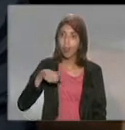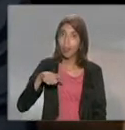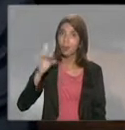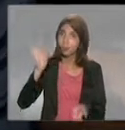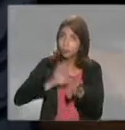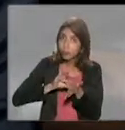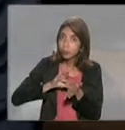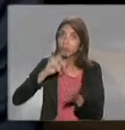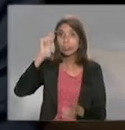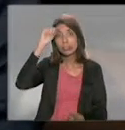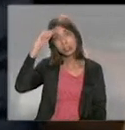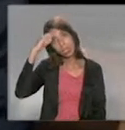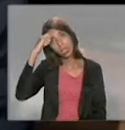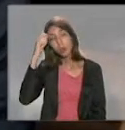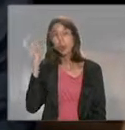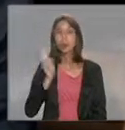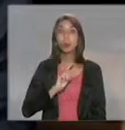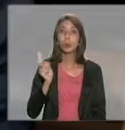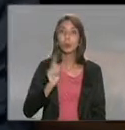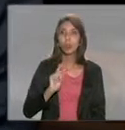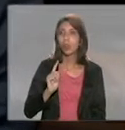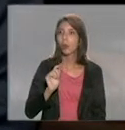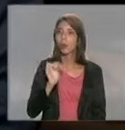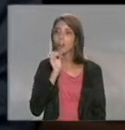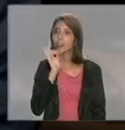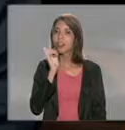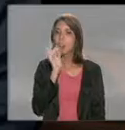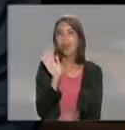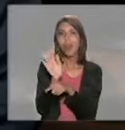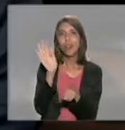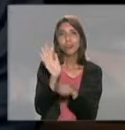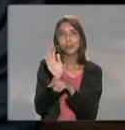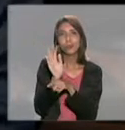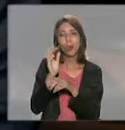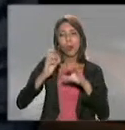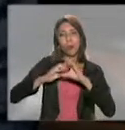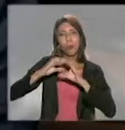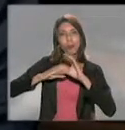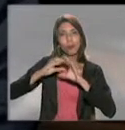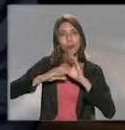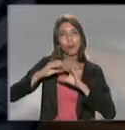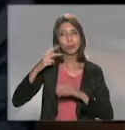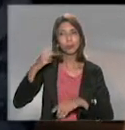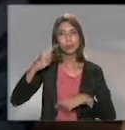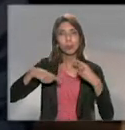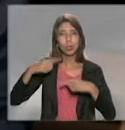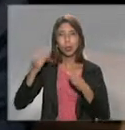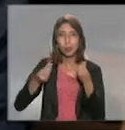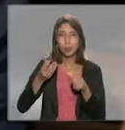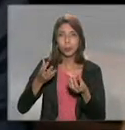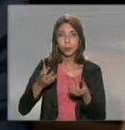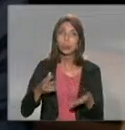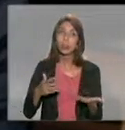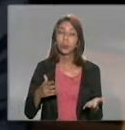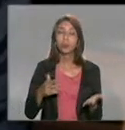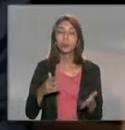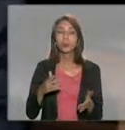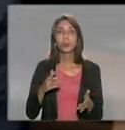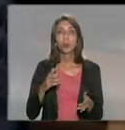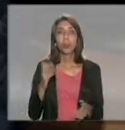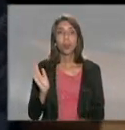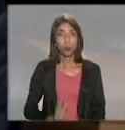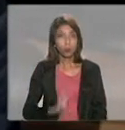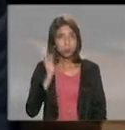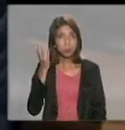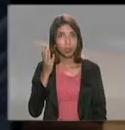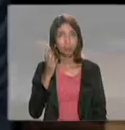tem tido problema no fato de identificar quem realmente é negro ou não na